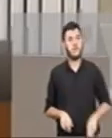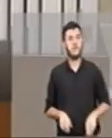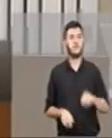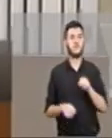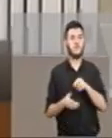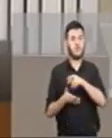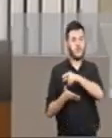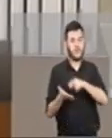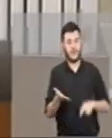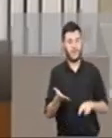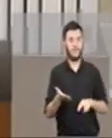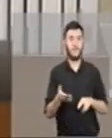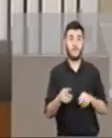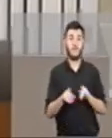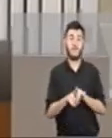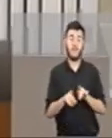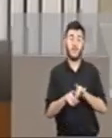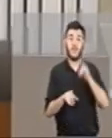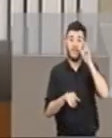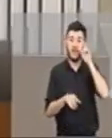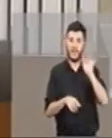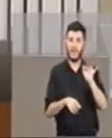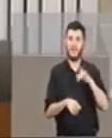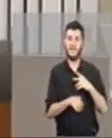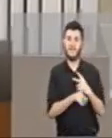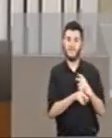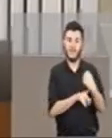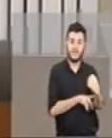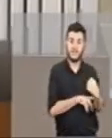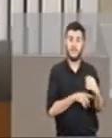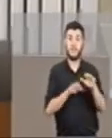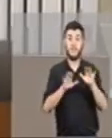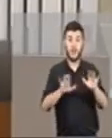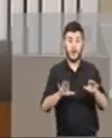vencidos os ministros Alexandre de Moraes.